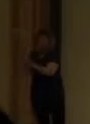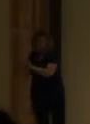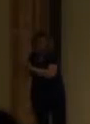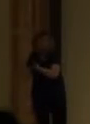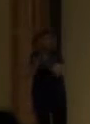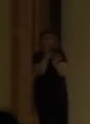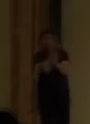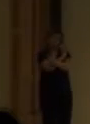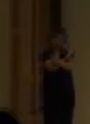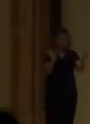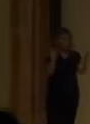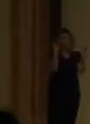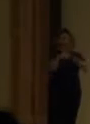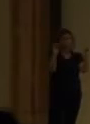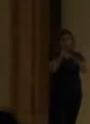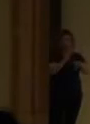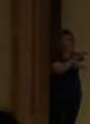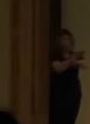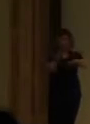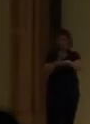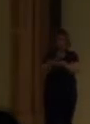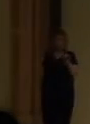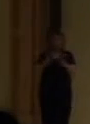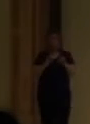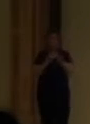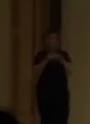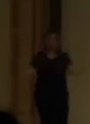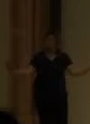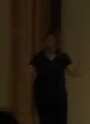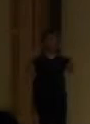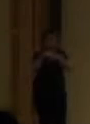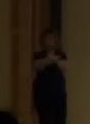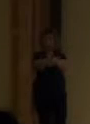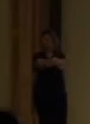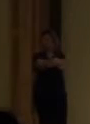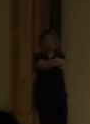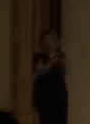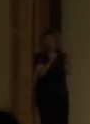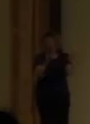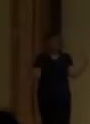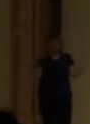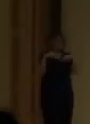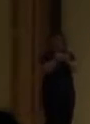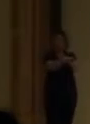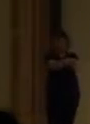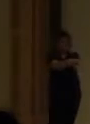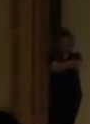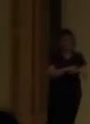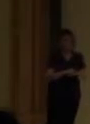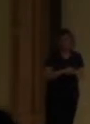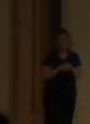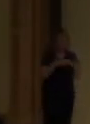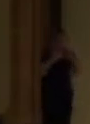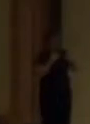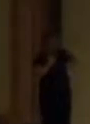de totalidade onde não entravam, enfim, aqueles instintos básicos dos humanos.